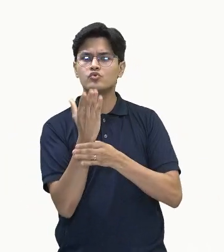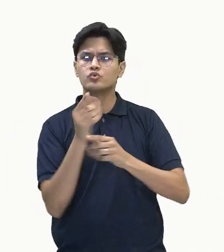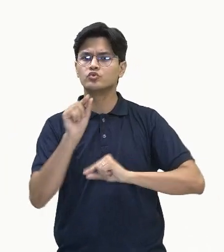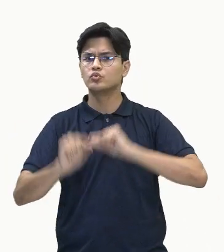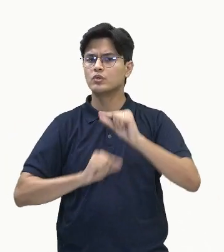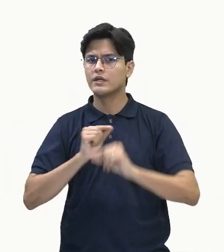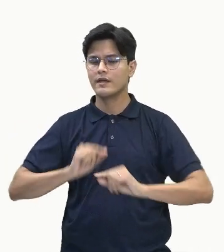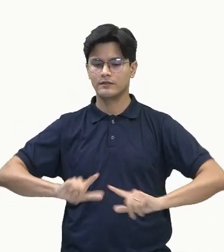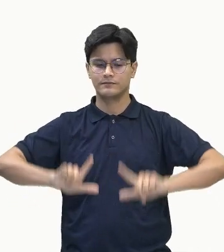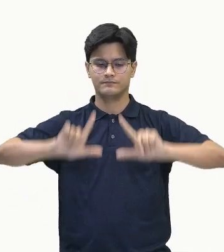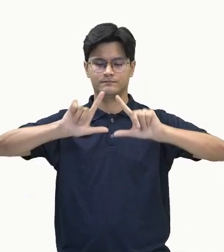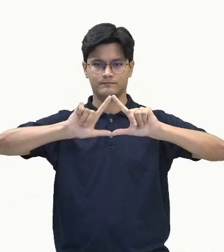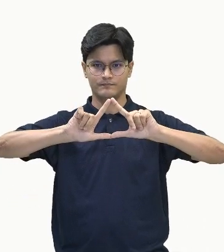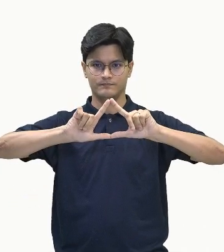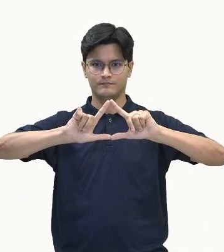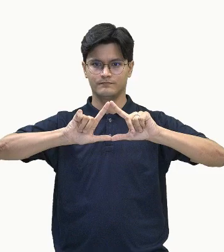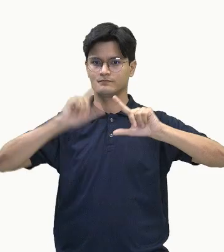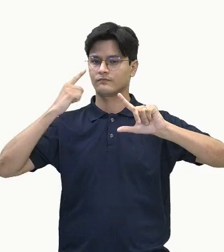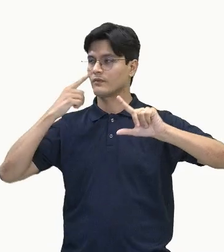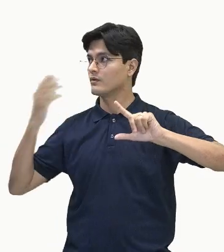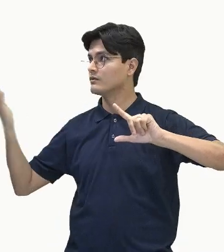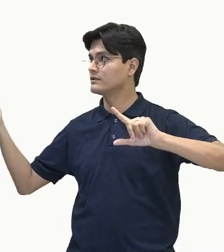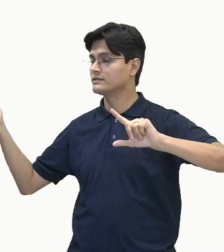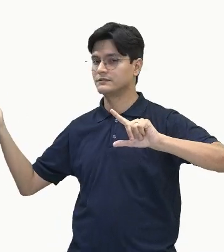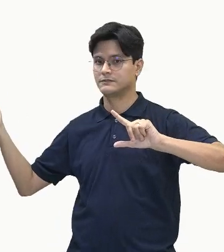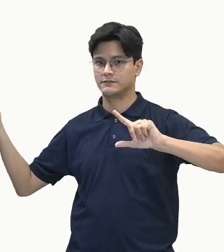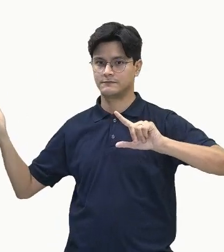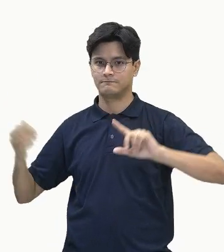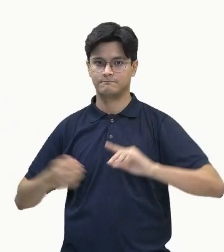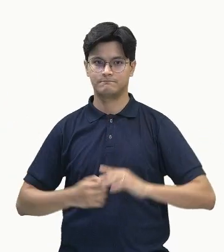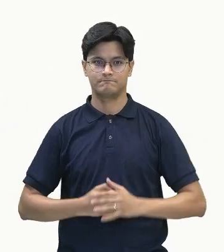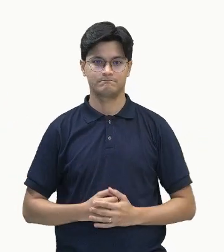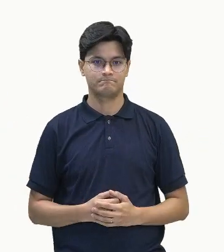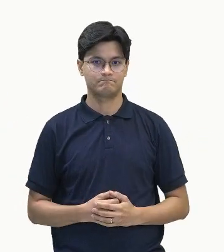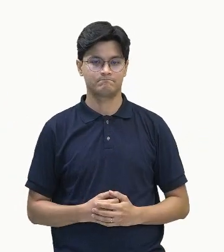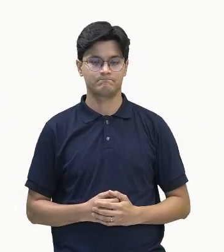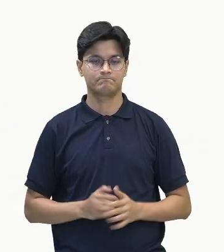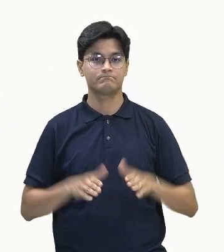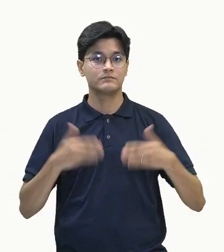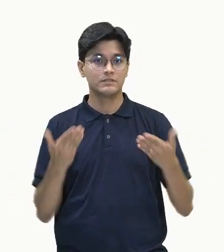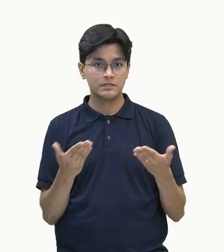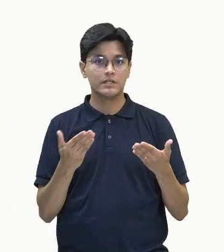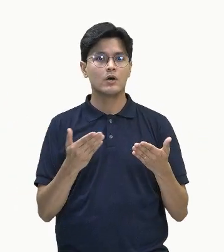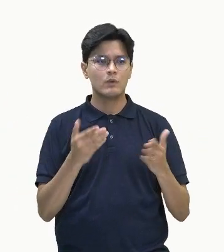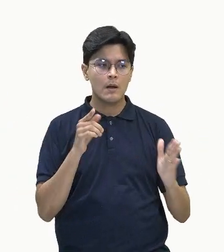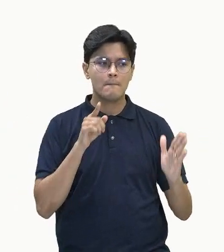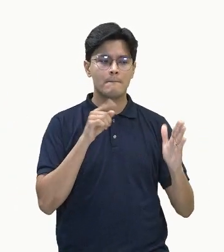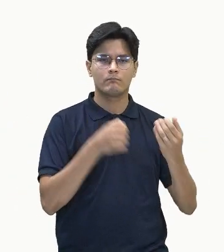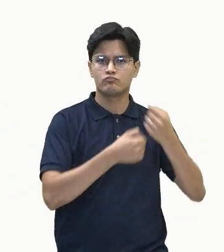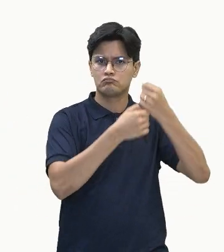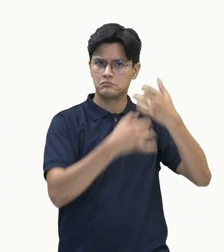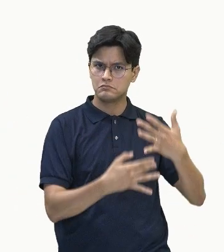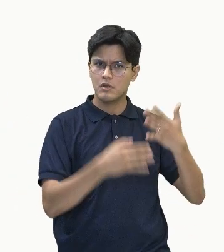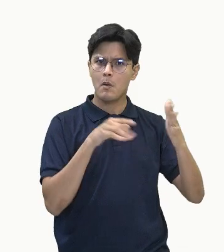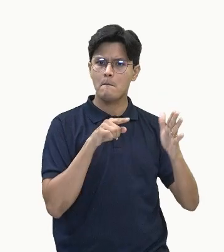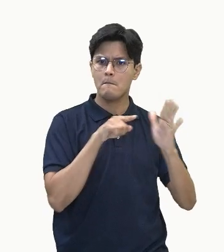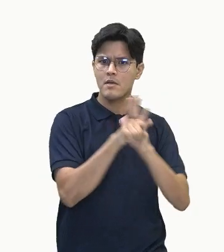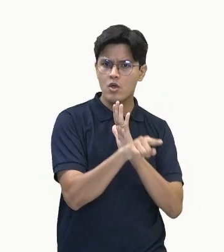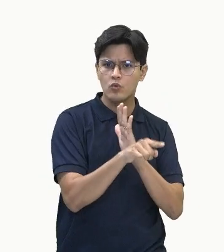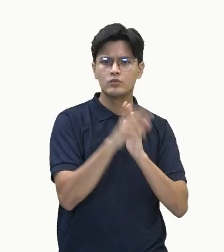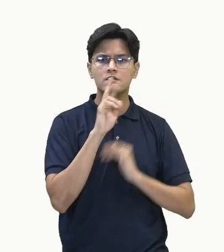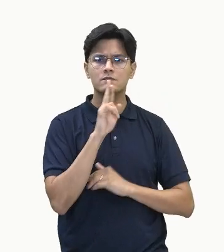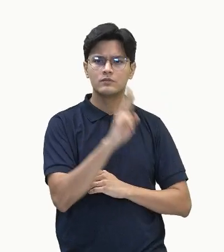a figura formada vai ser um triângulo. Então, respondendo a pergunta, quando a gente unir esses pontos,